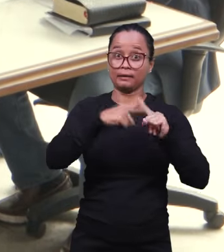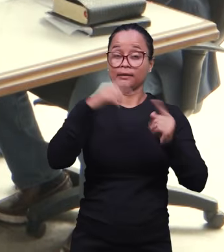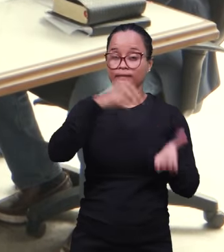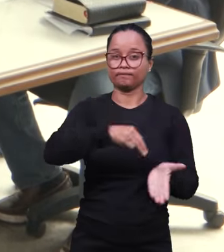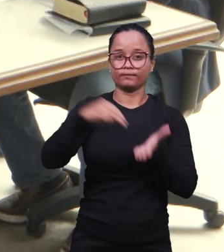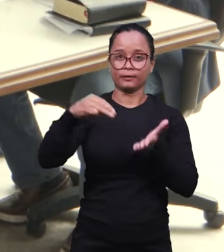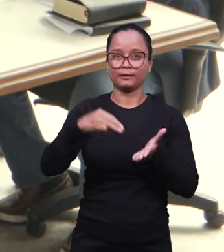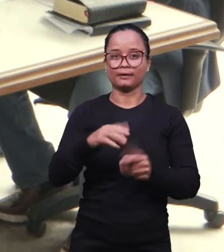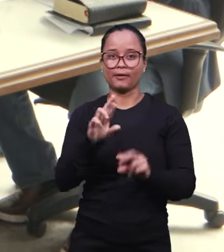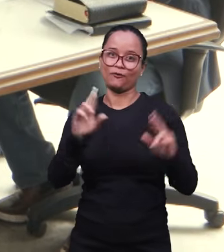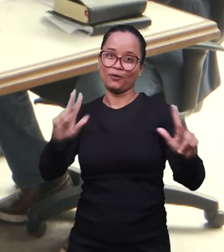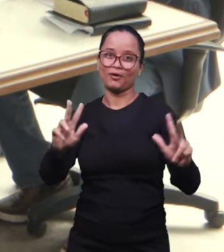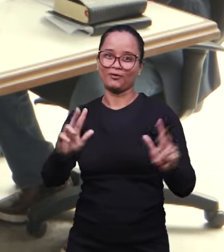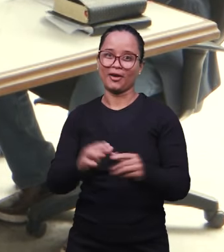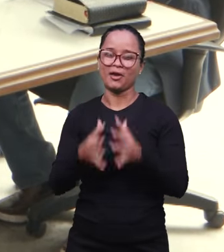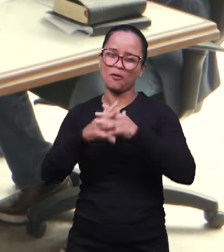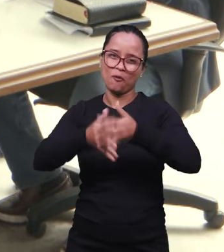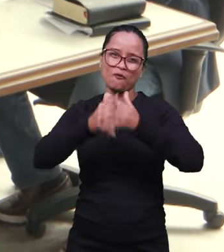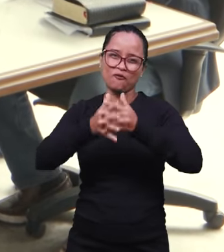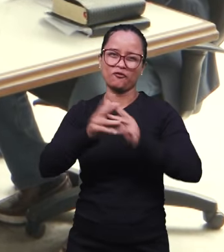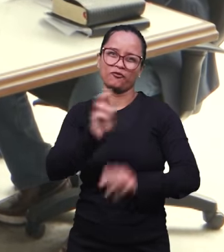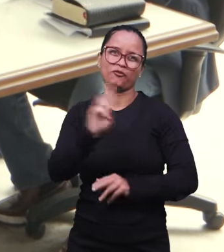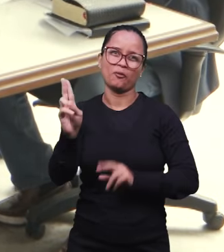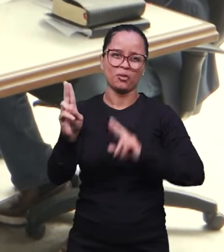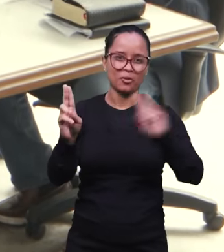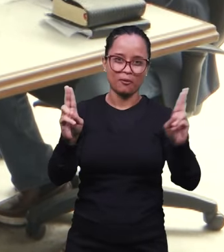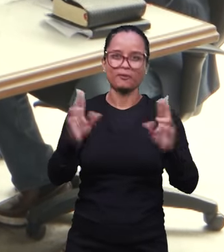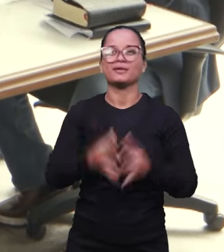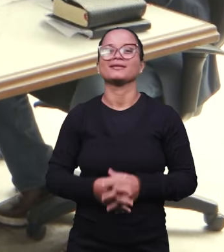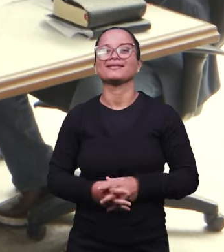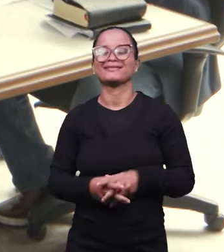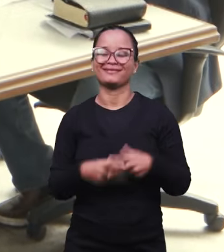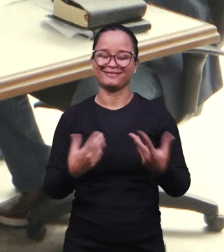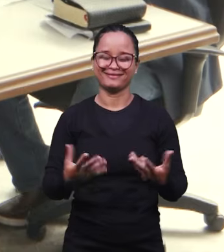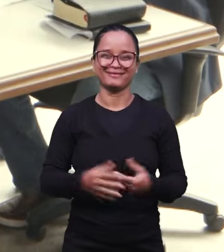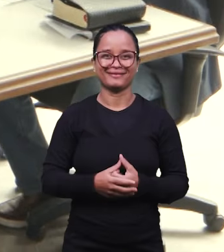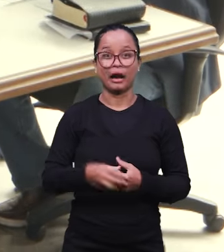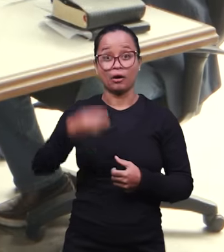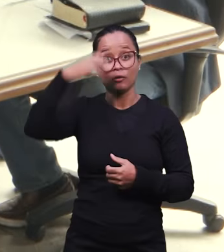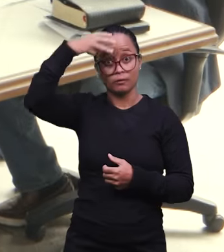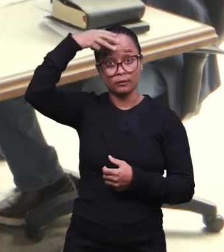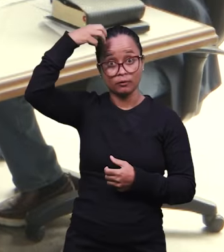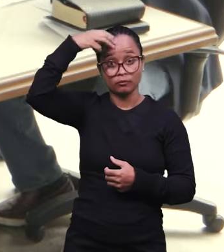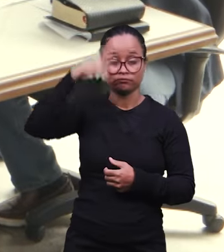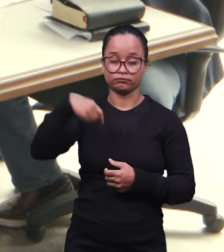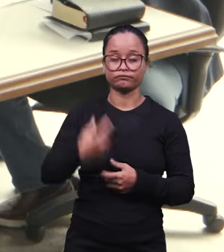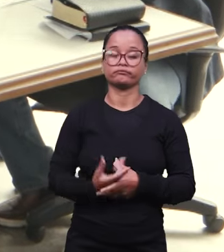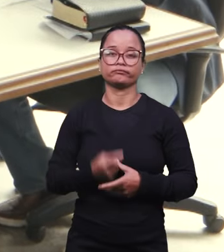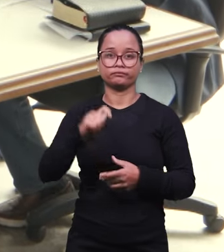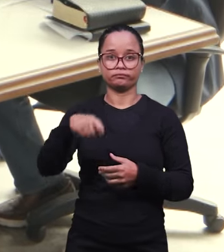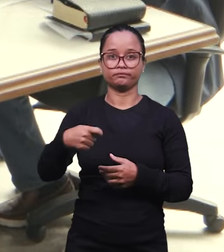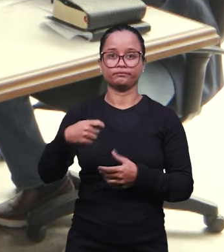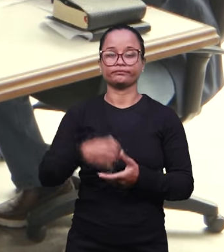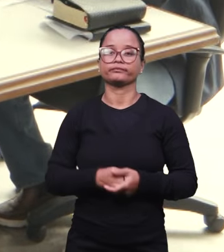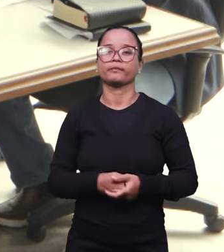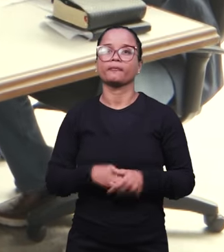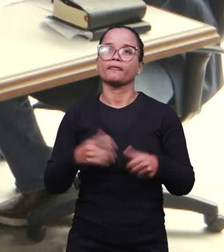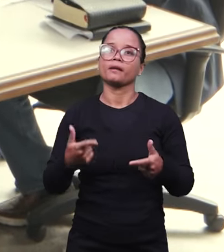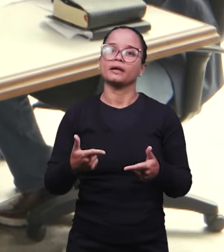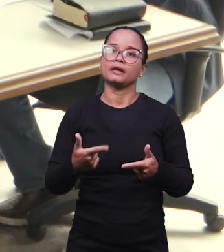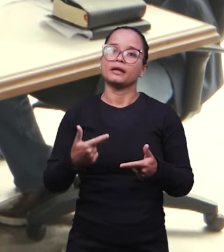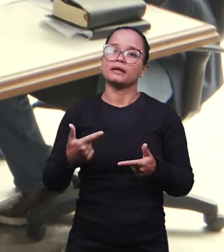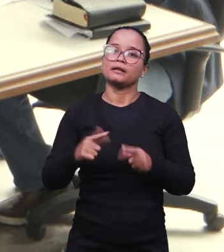que é o homem. É o Gilson que me colocando em dificuldade aqui. Mas em relação ao tema, que é